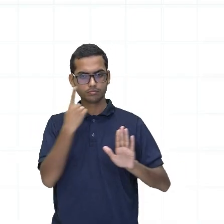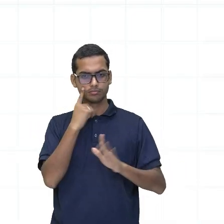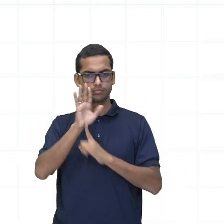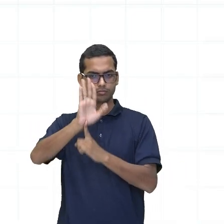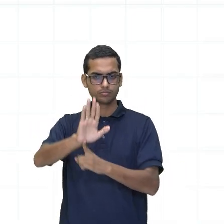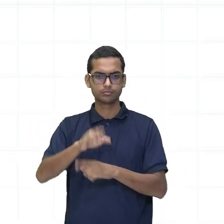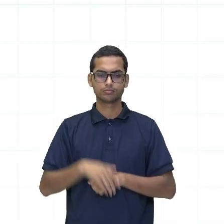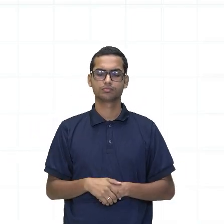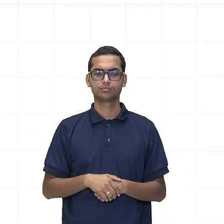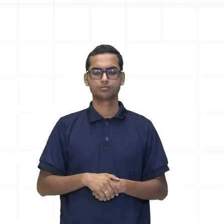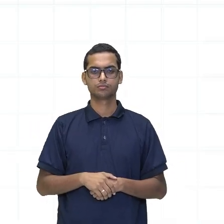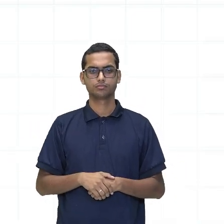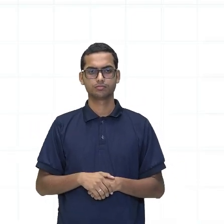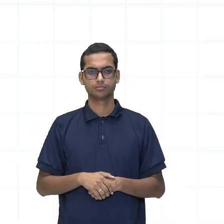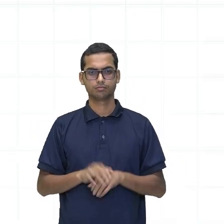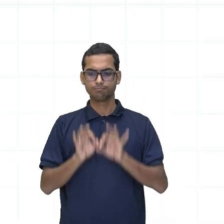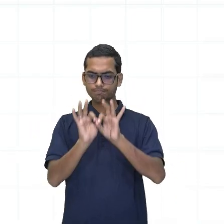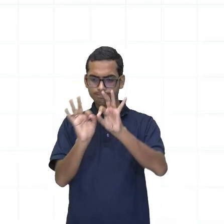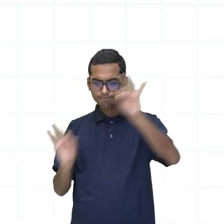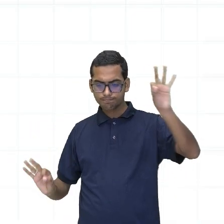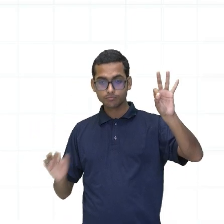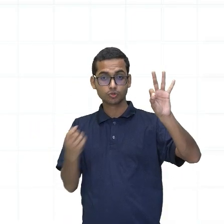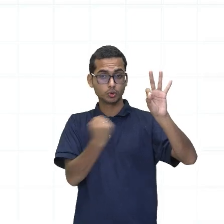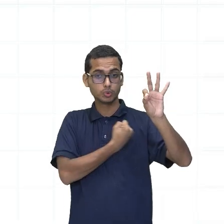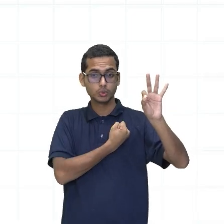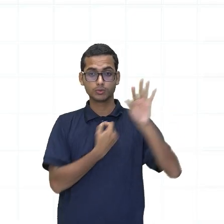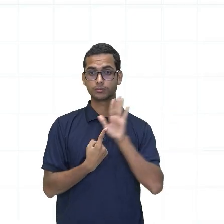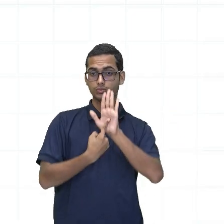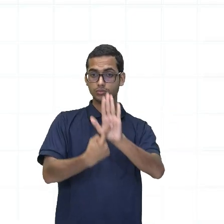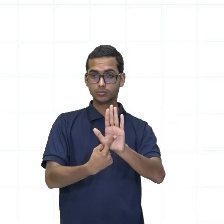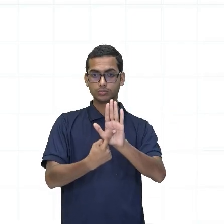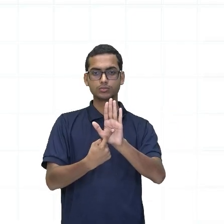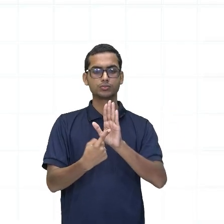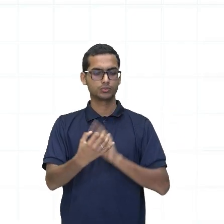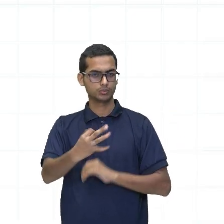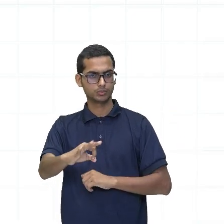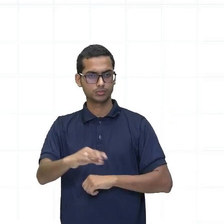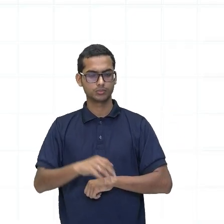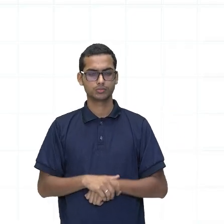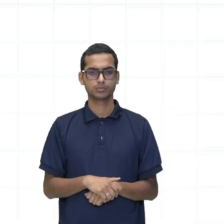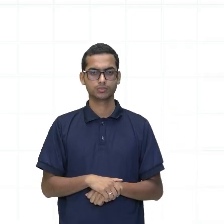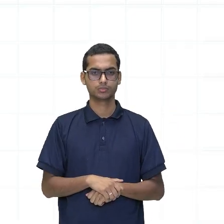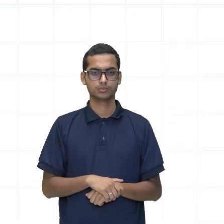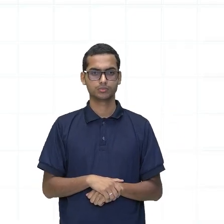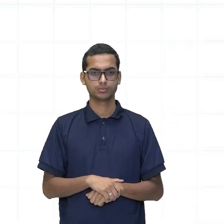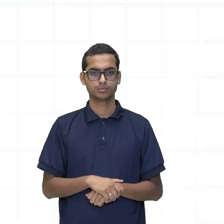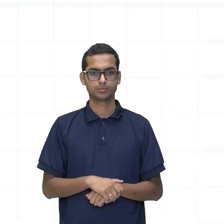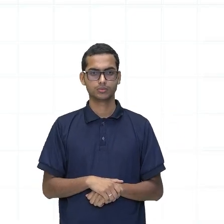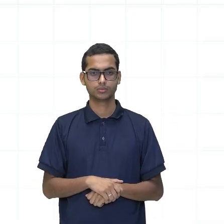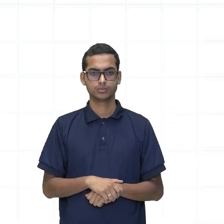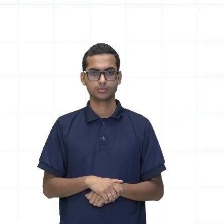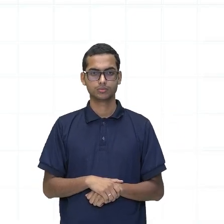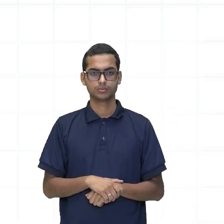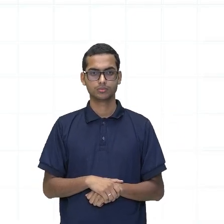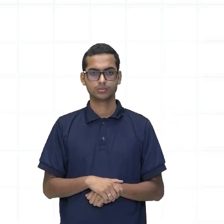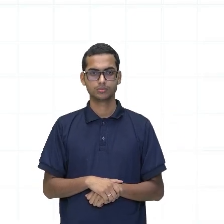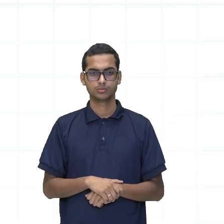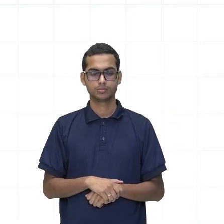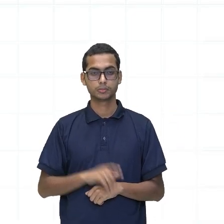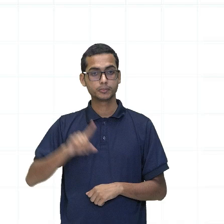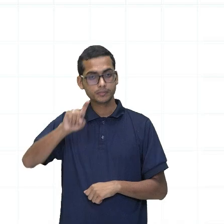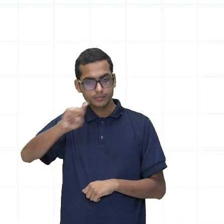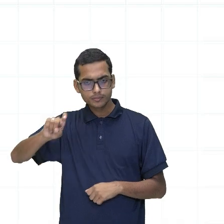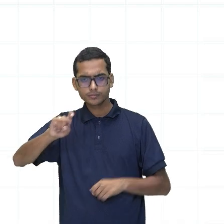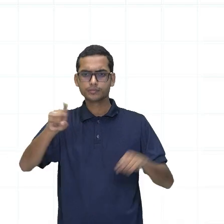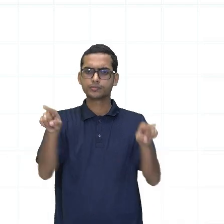é decrescente, porque o número que está acompanhando ali, ó, o x, que é o a x mais b, lembra dessa